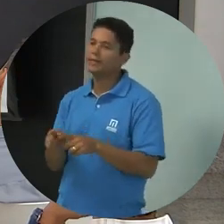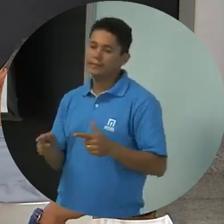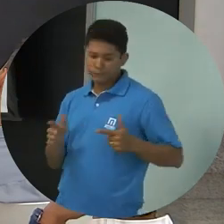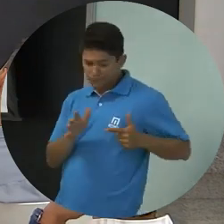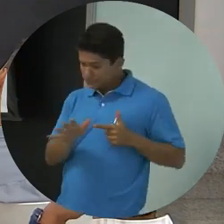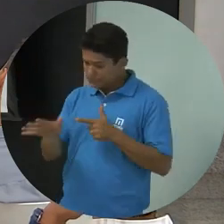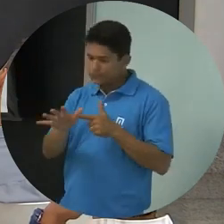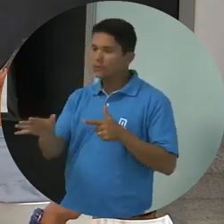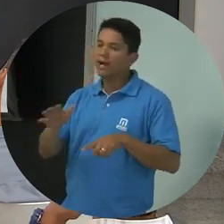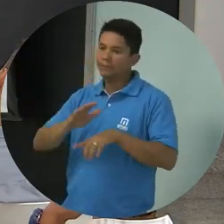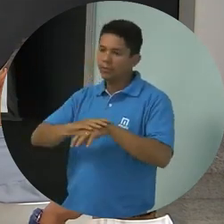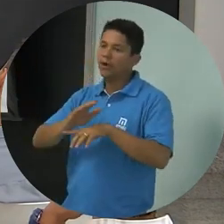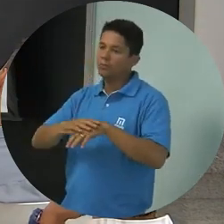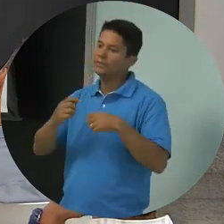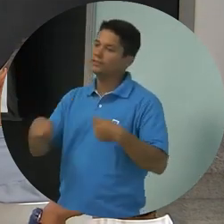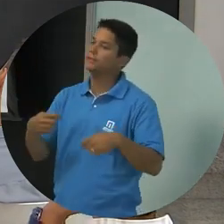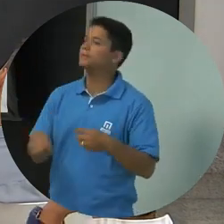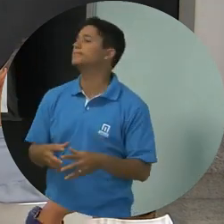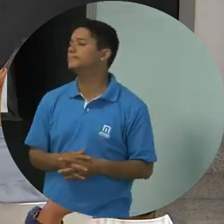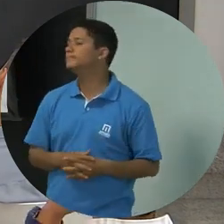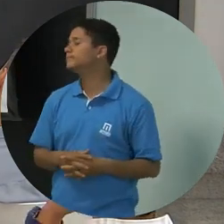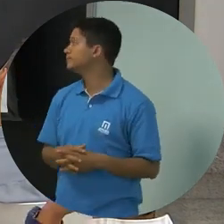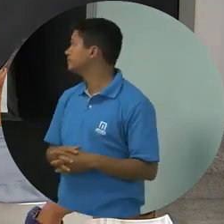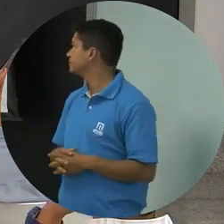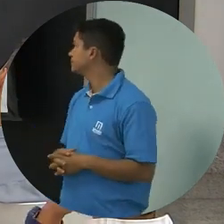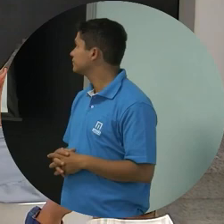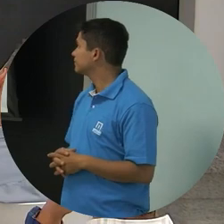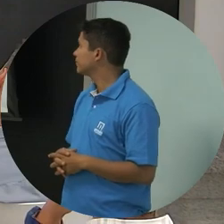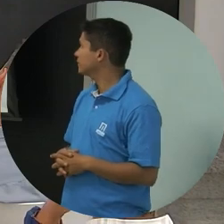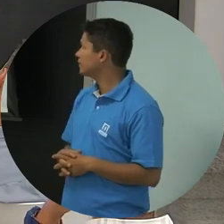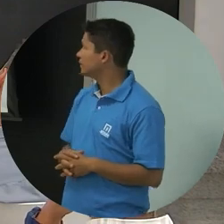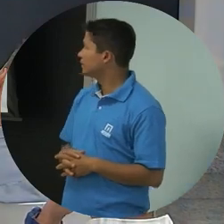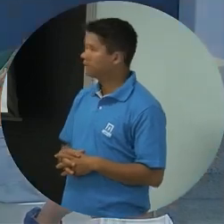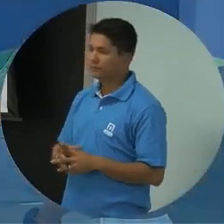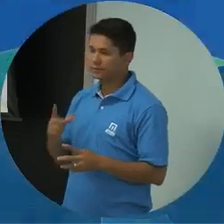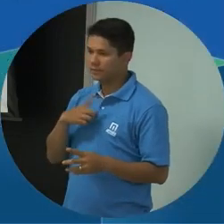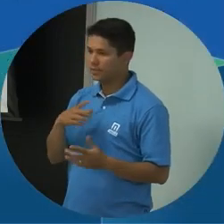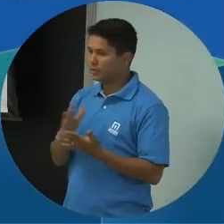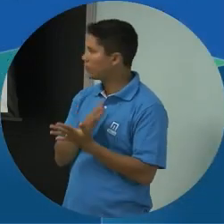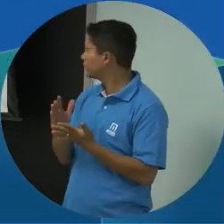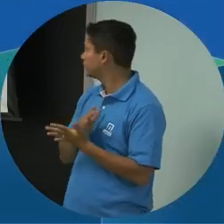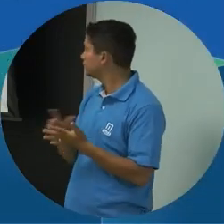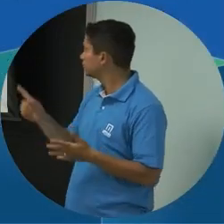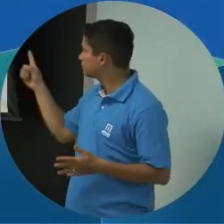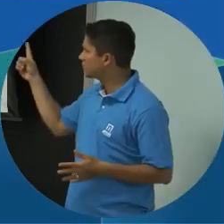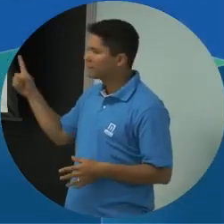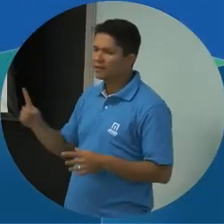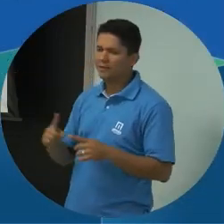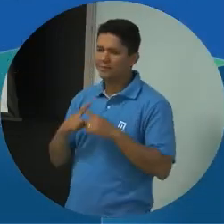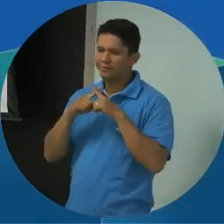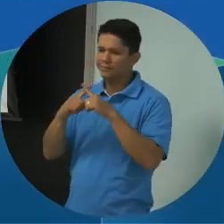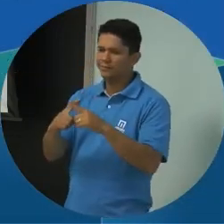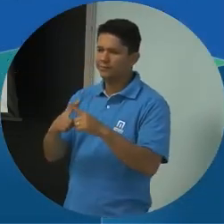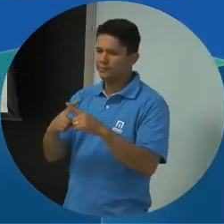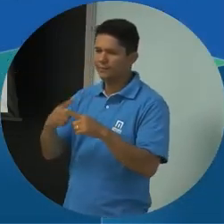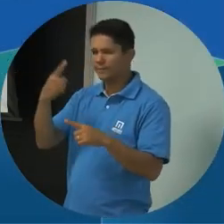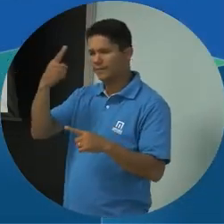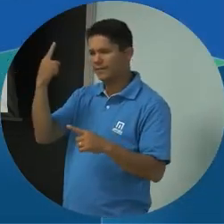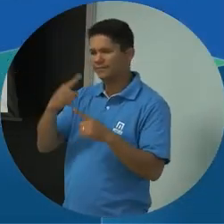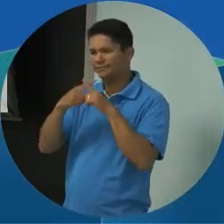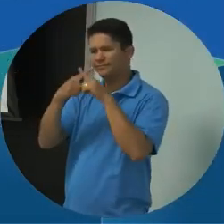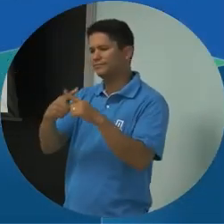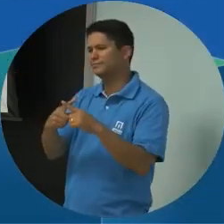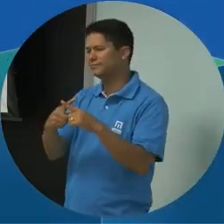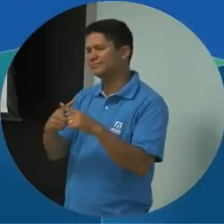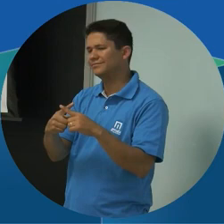Tá? E aqui existem alguns tipos de pistola que a gente vai mostrar para vocês. A gente colocou aquela primeira ali, tá? Mas aquela ali é